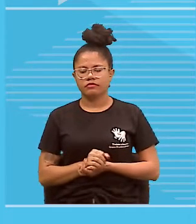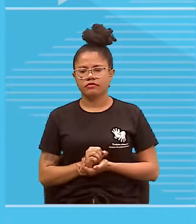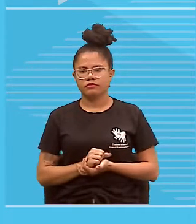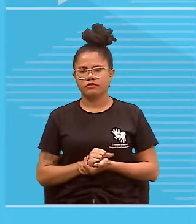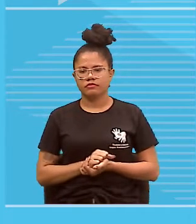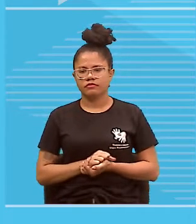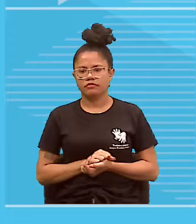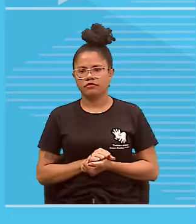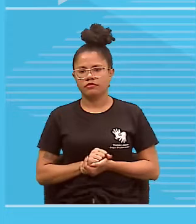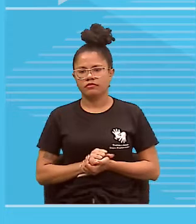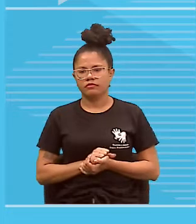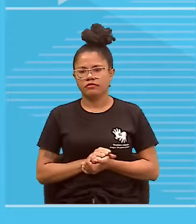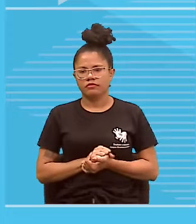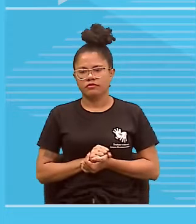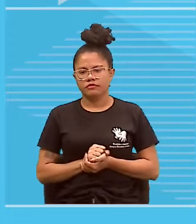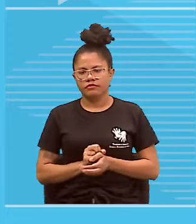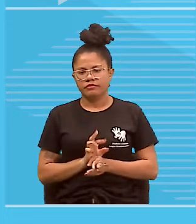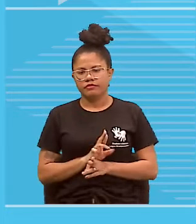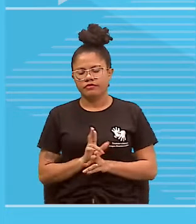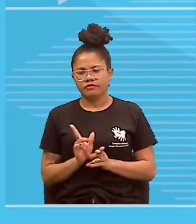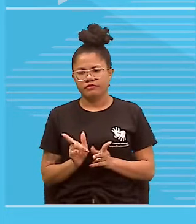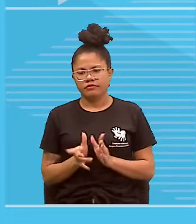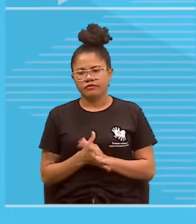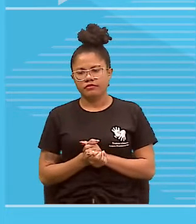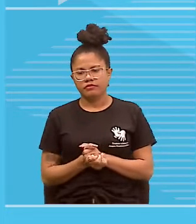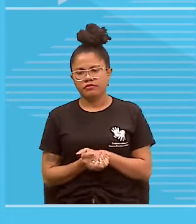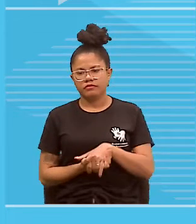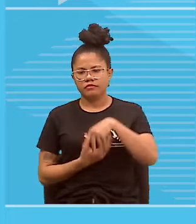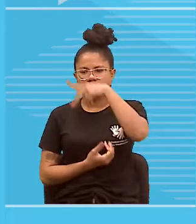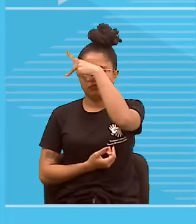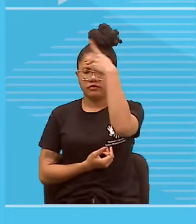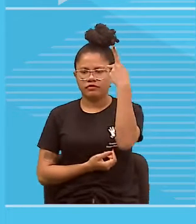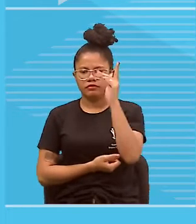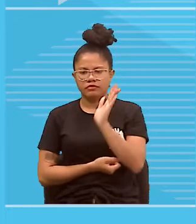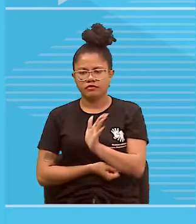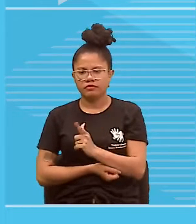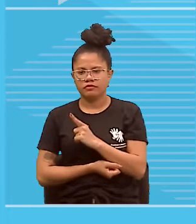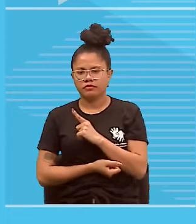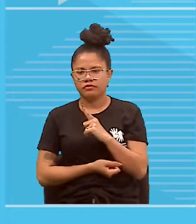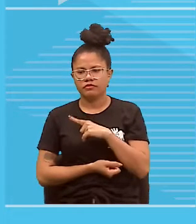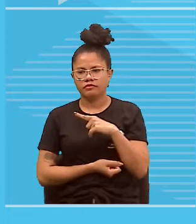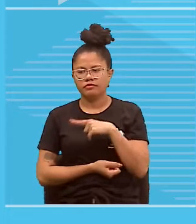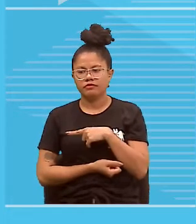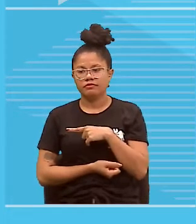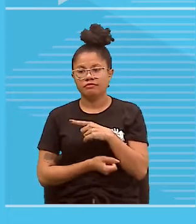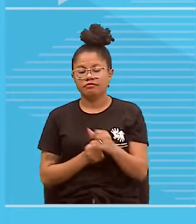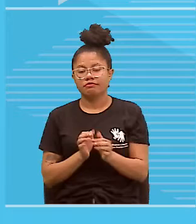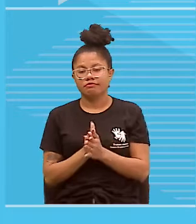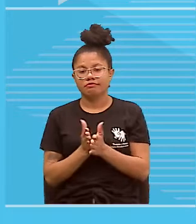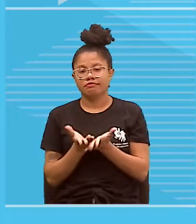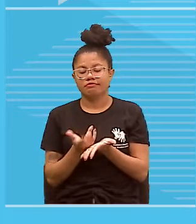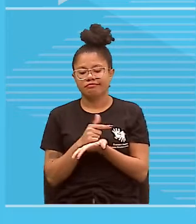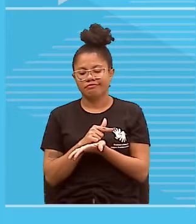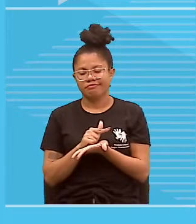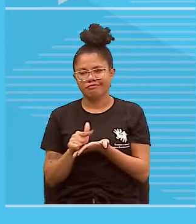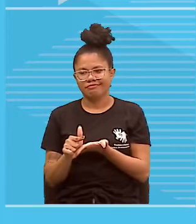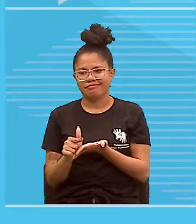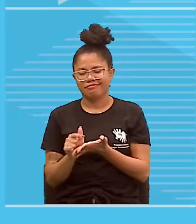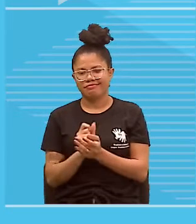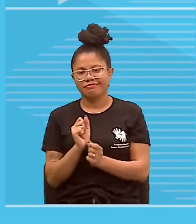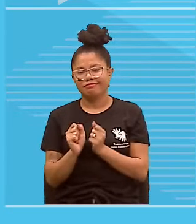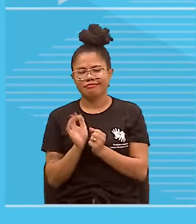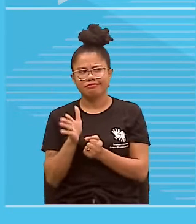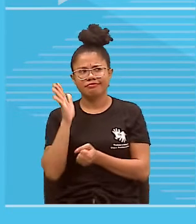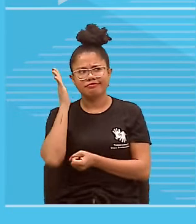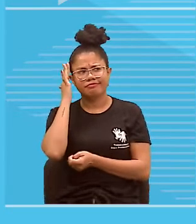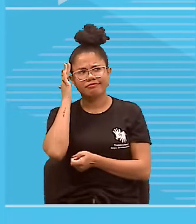porém a Bíblia relata o contrário que a espécie humana já existiu desde o livro lá o gênesis Beleza Eu estendi essa segunda parte Jack